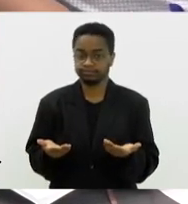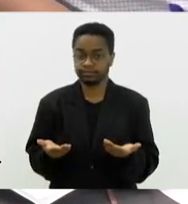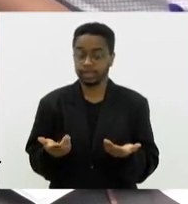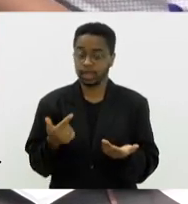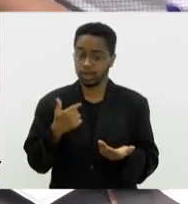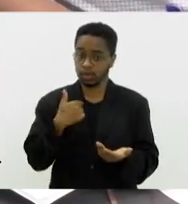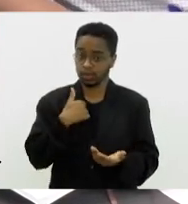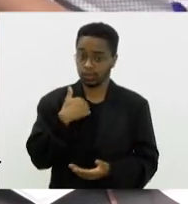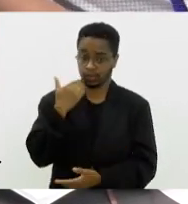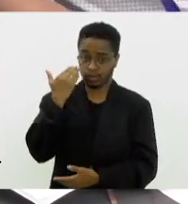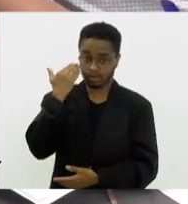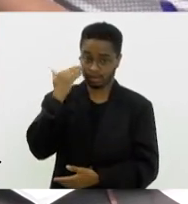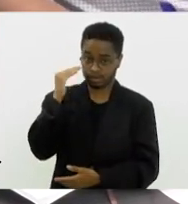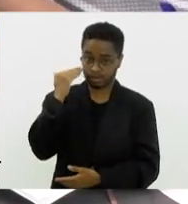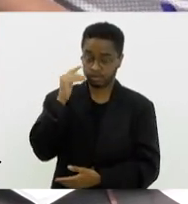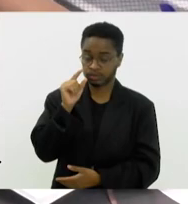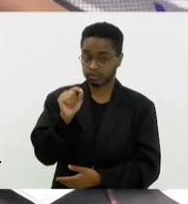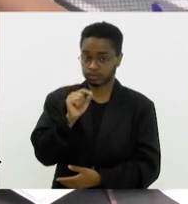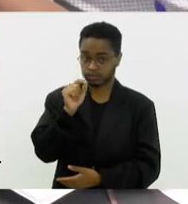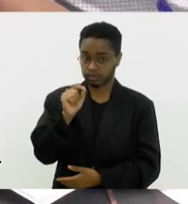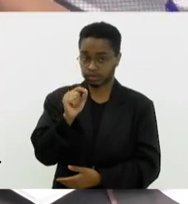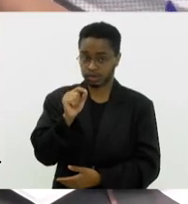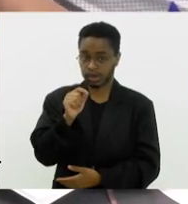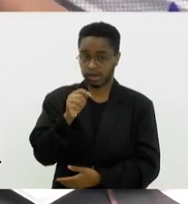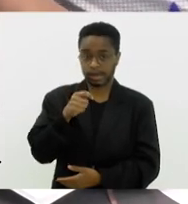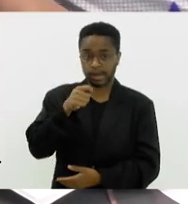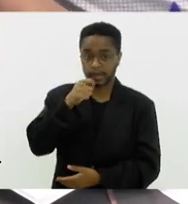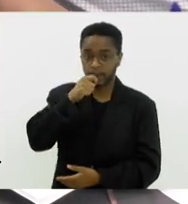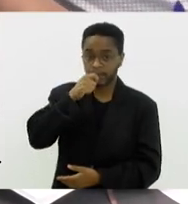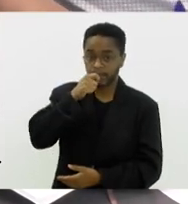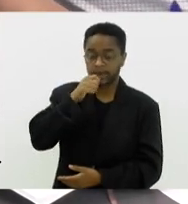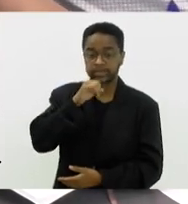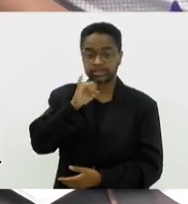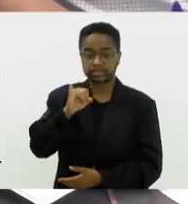entendo eu que o drogômetro